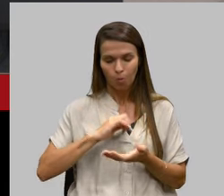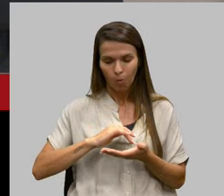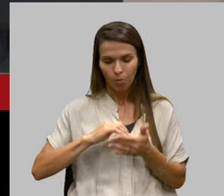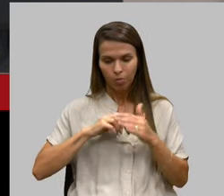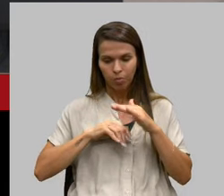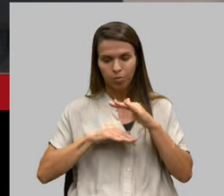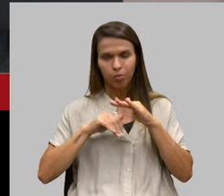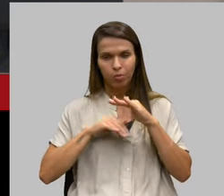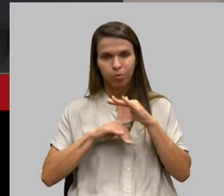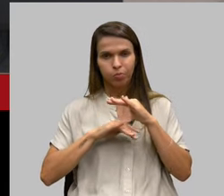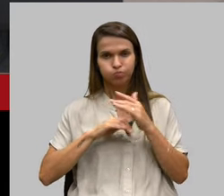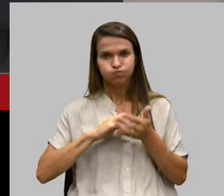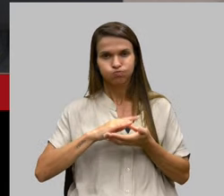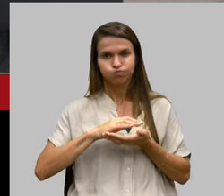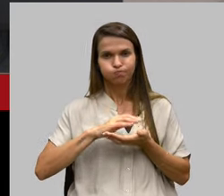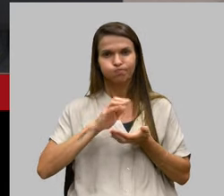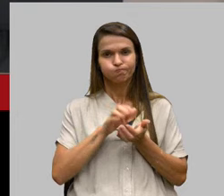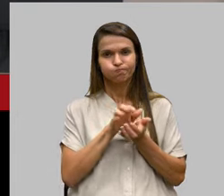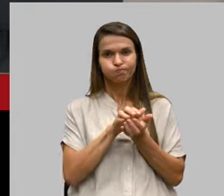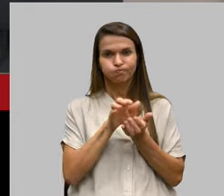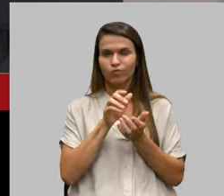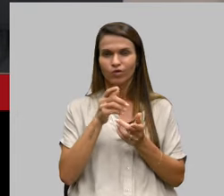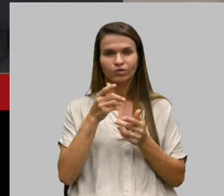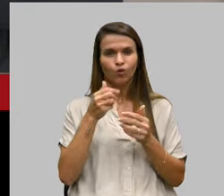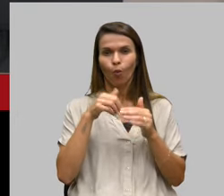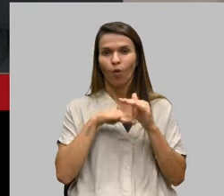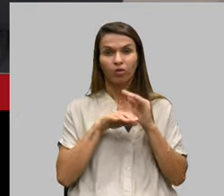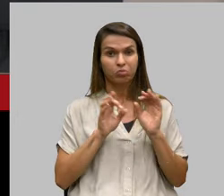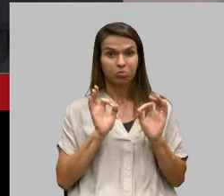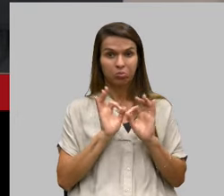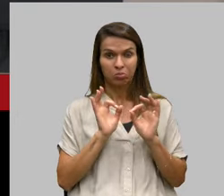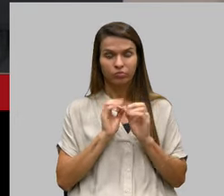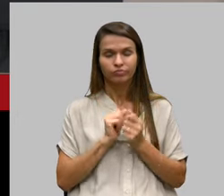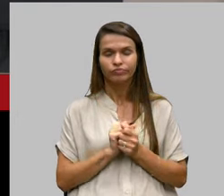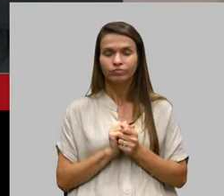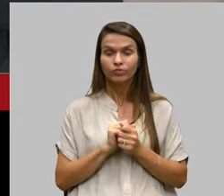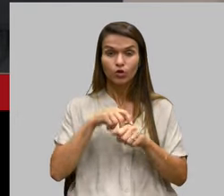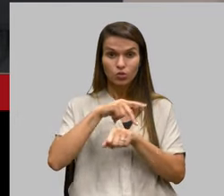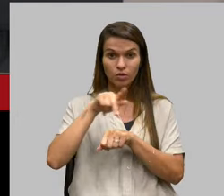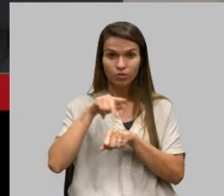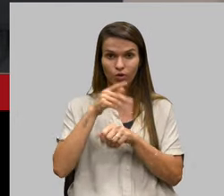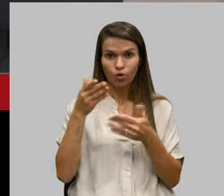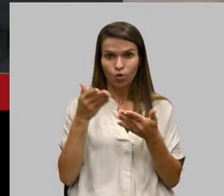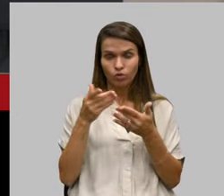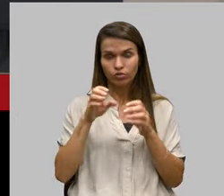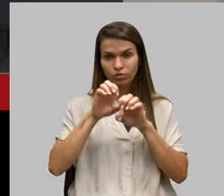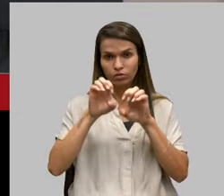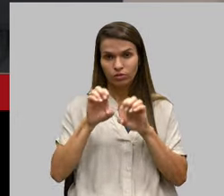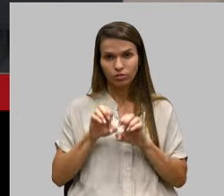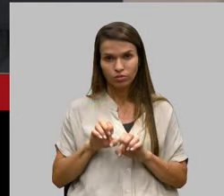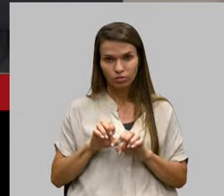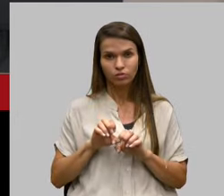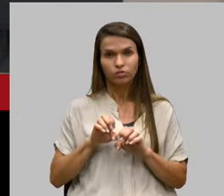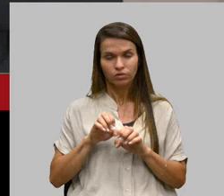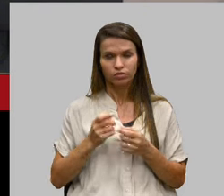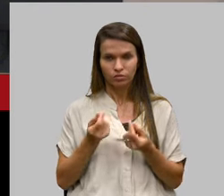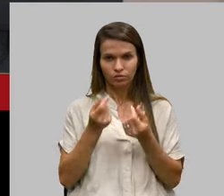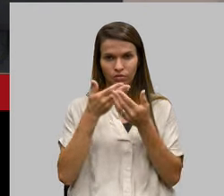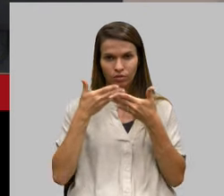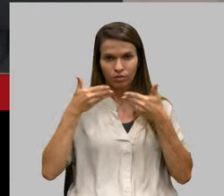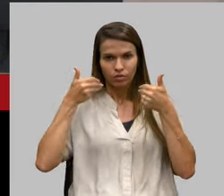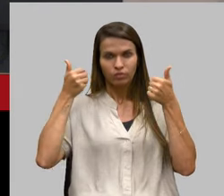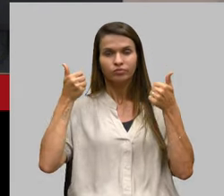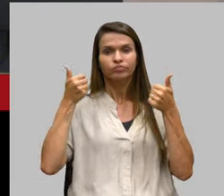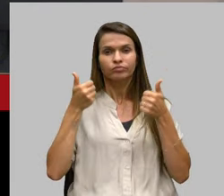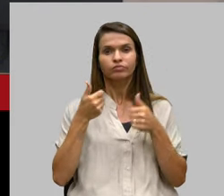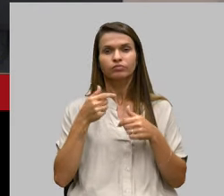fez uma reserva nos países hoje que tem uma estrutura financeira melhor eles a gente deveria ter